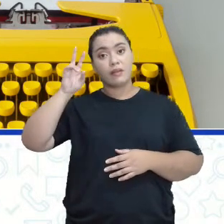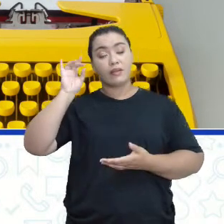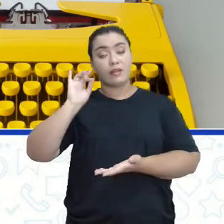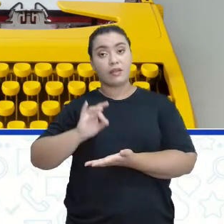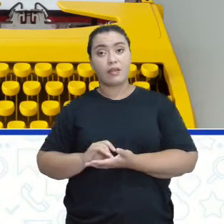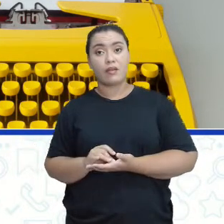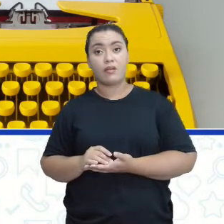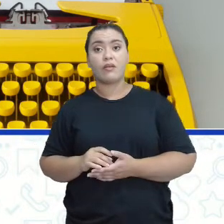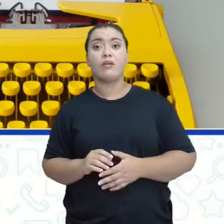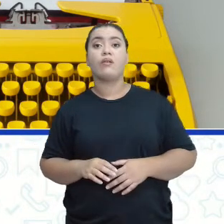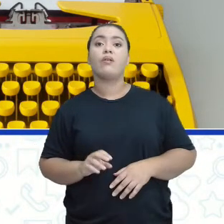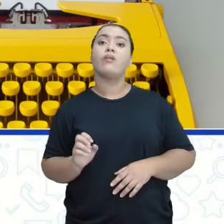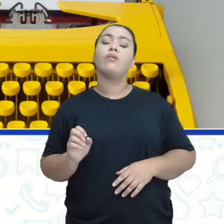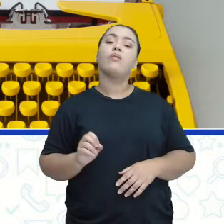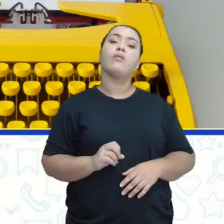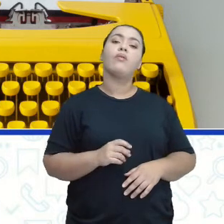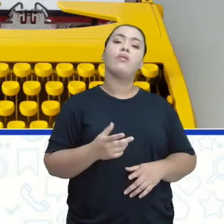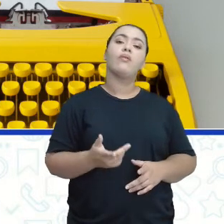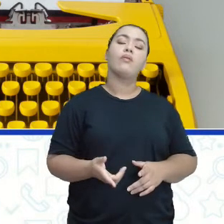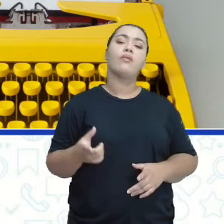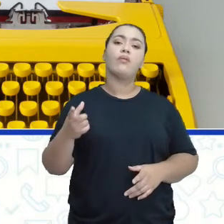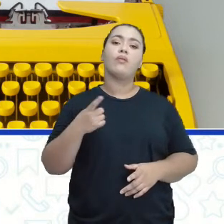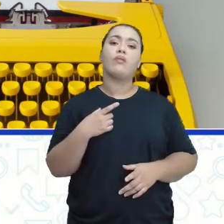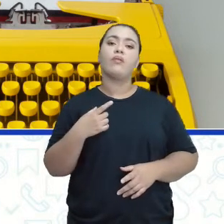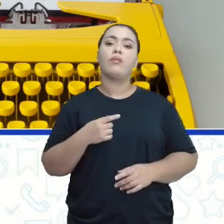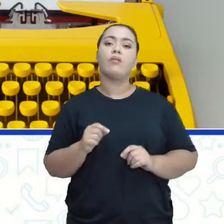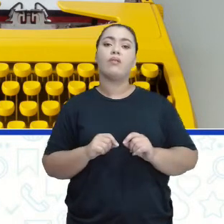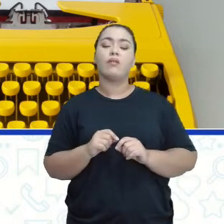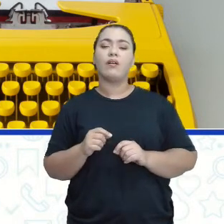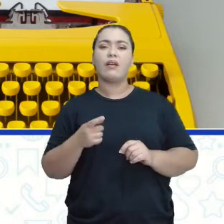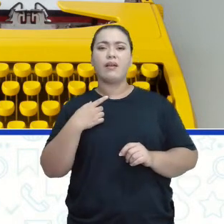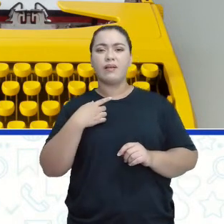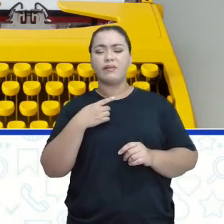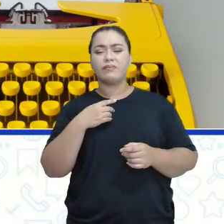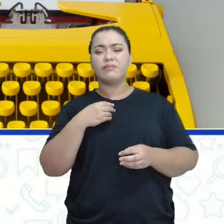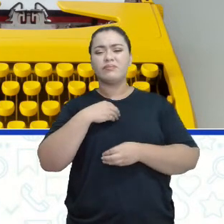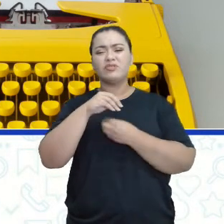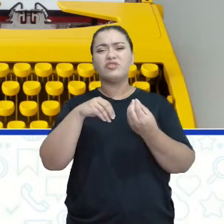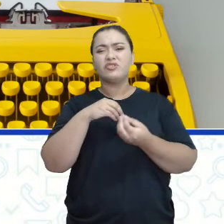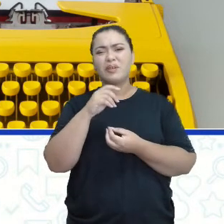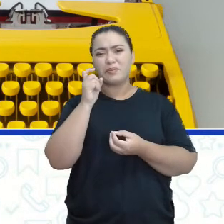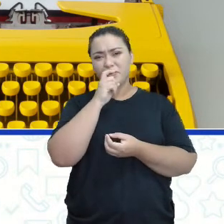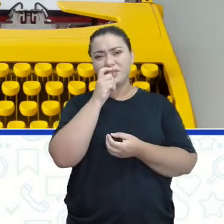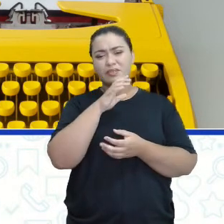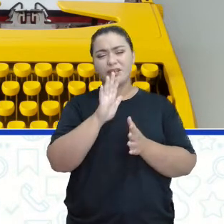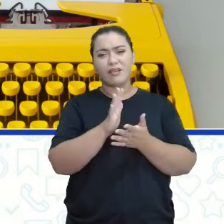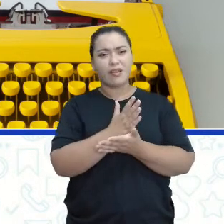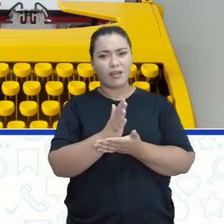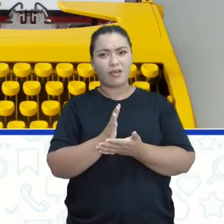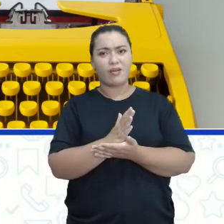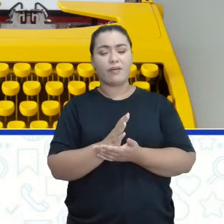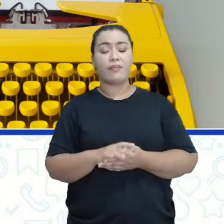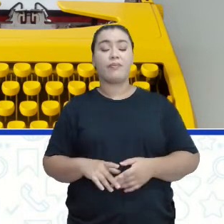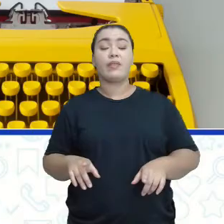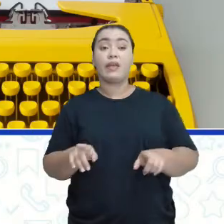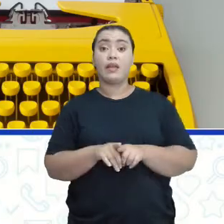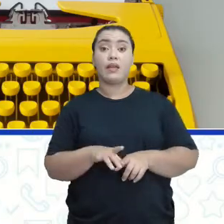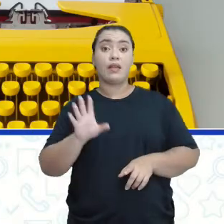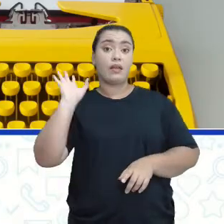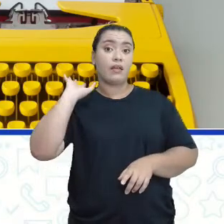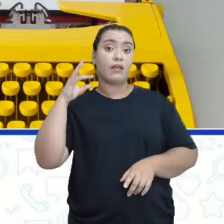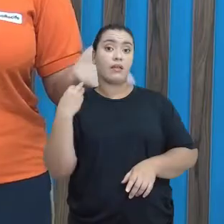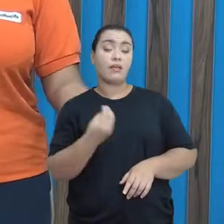realidade. Ora, constrói a trama com os fios da ficção. O que eu falei, tanto a biografia quanto